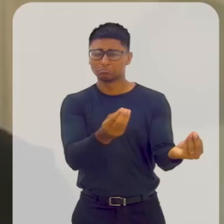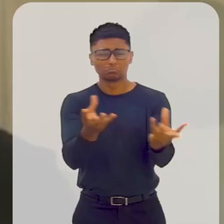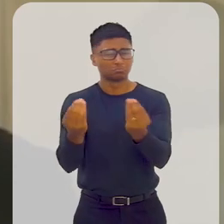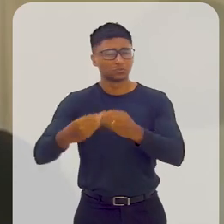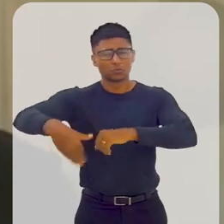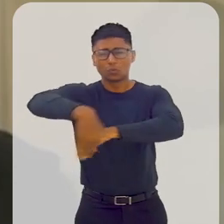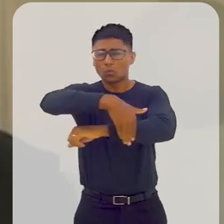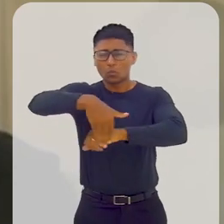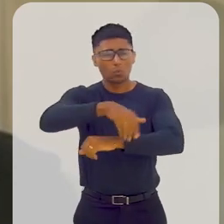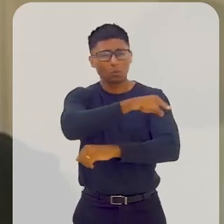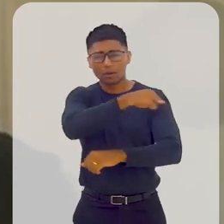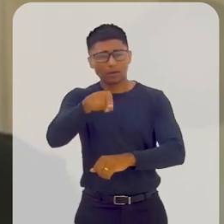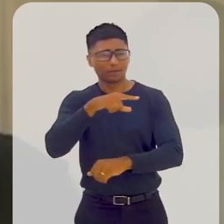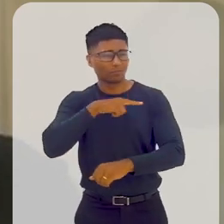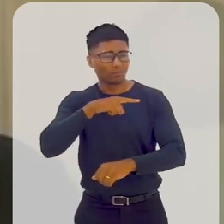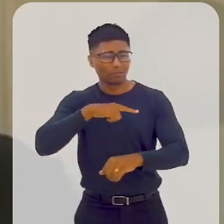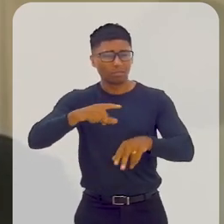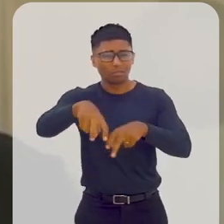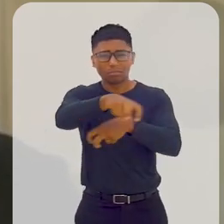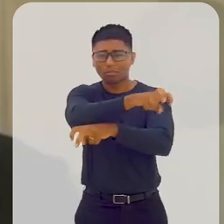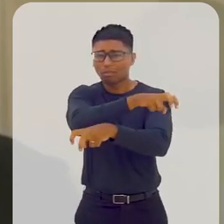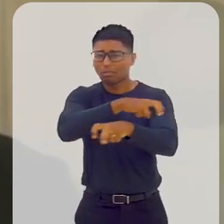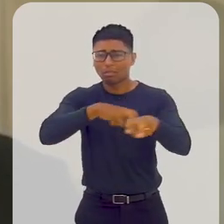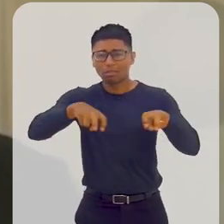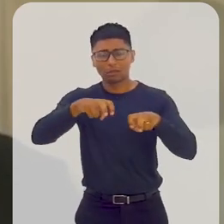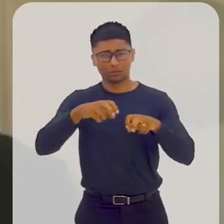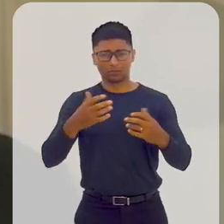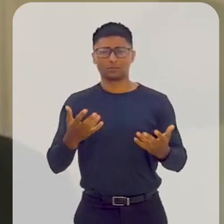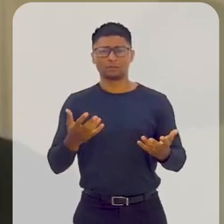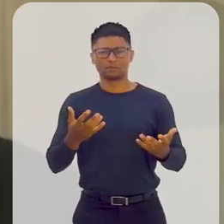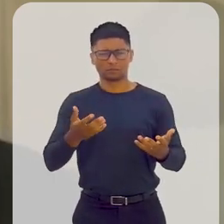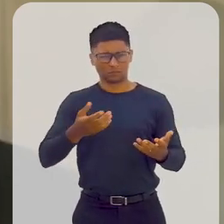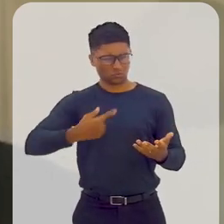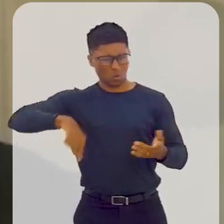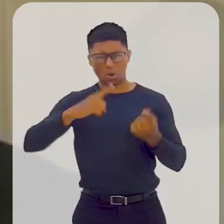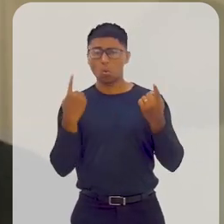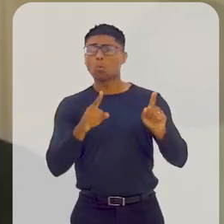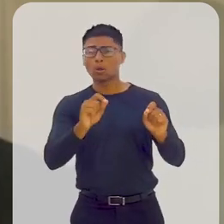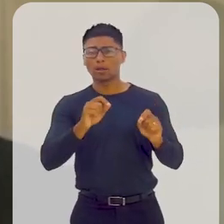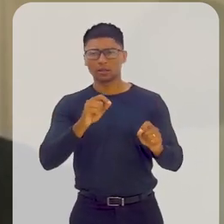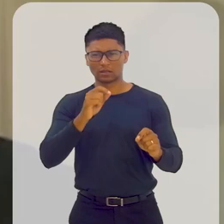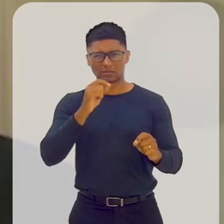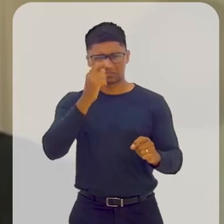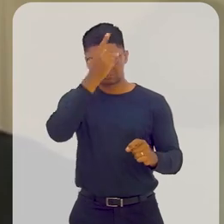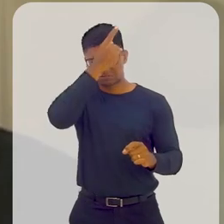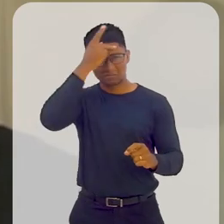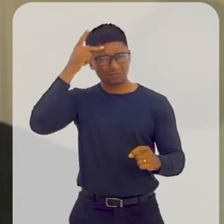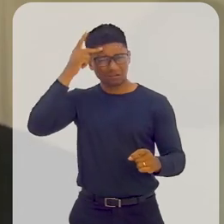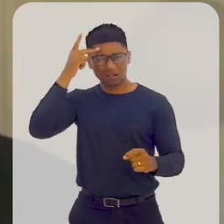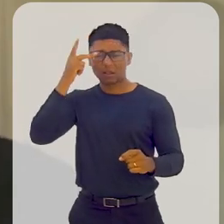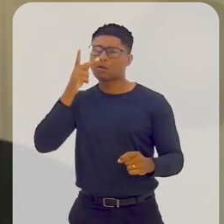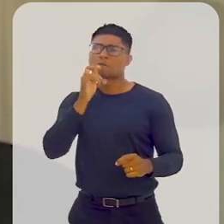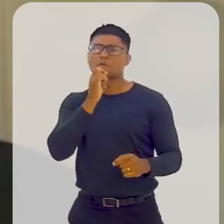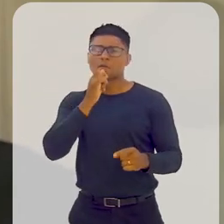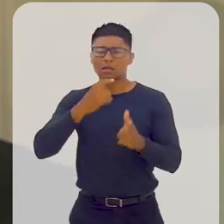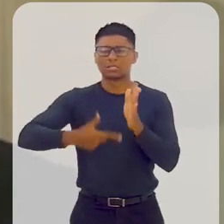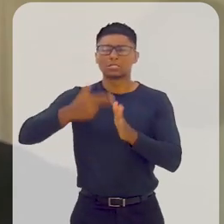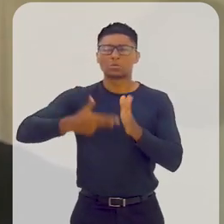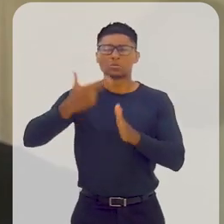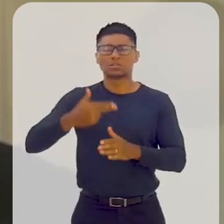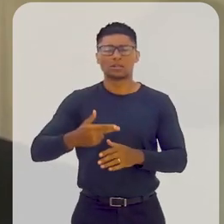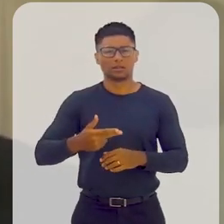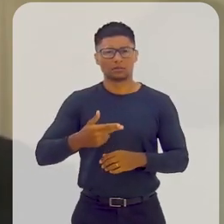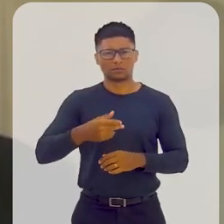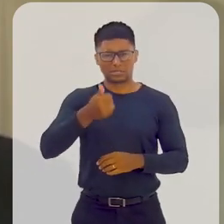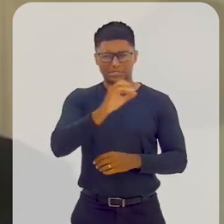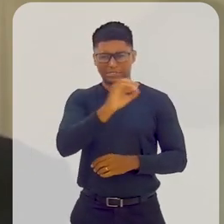então tem que se fazer esse controle. Então, nós somos a favor. Nós somos contra o maus tratos. O que é o maus trato? Você fazer 100 castrações no